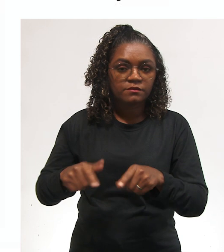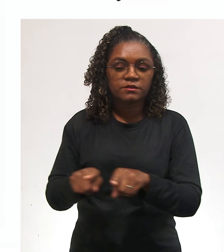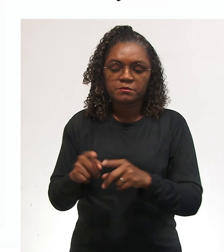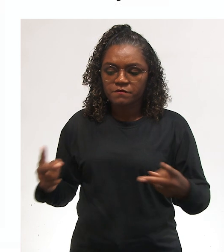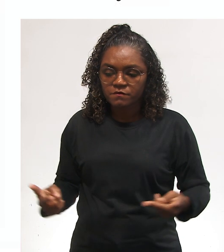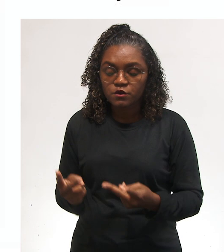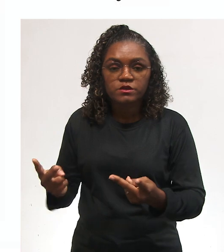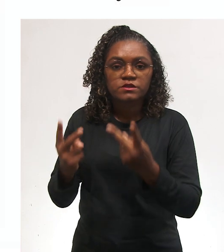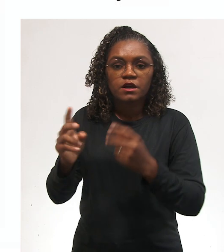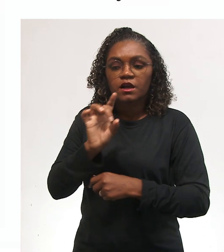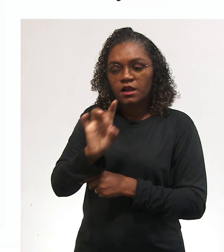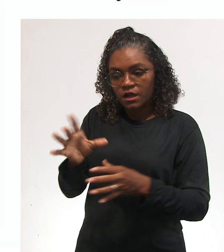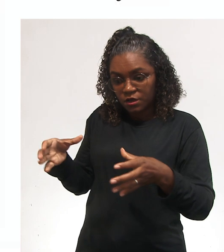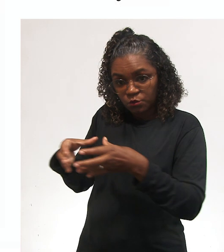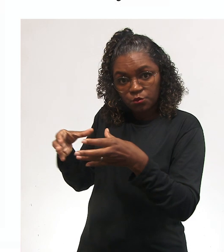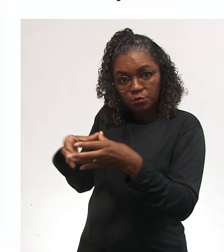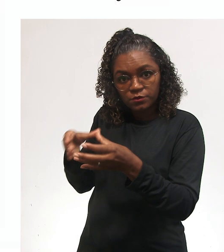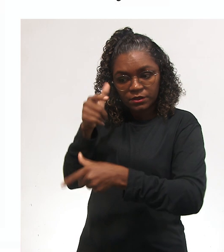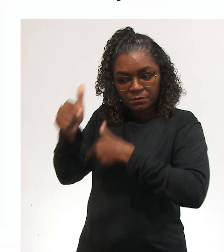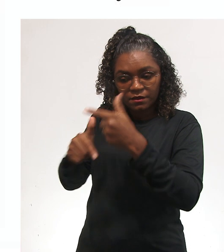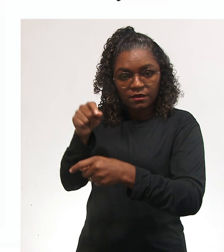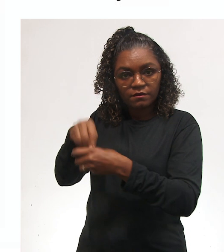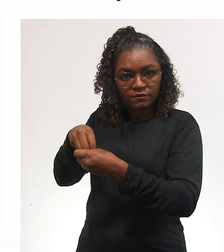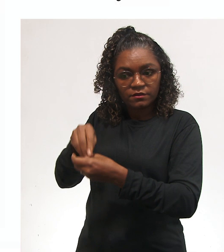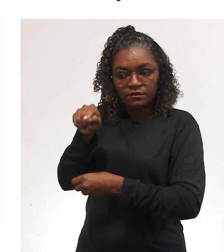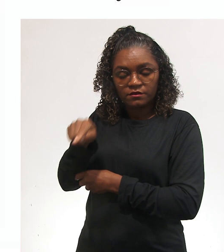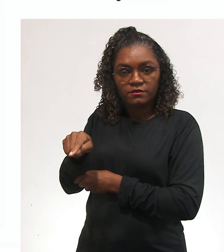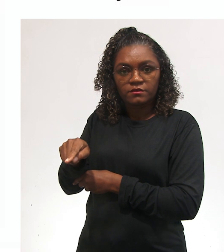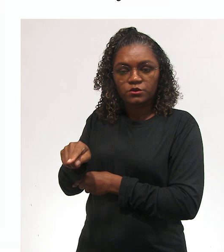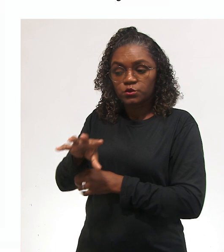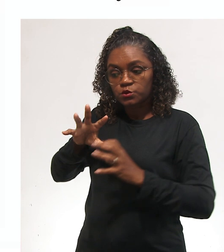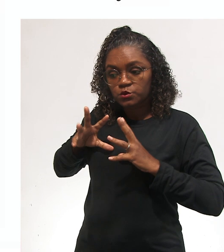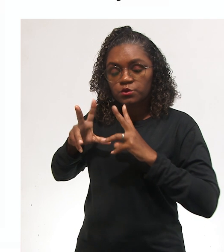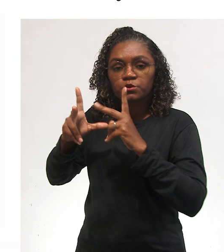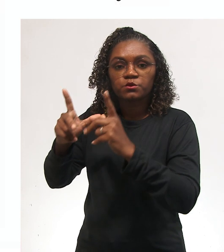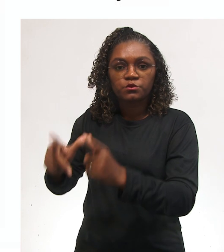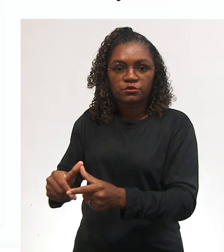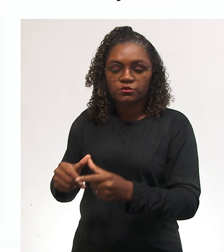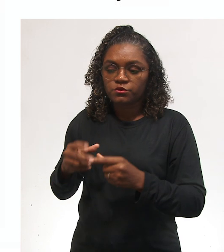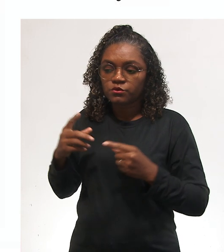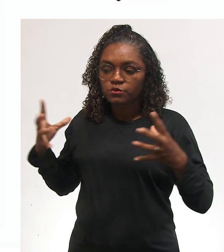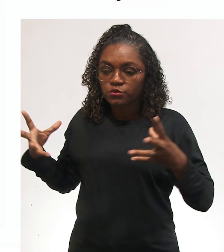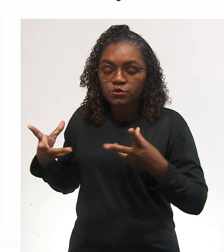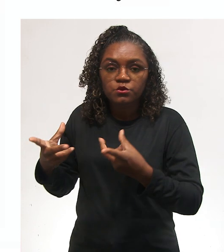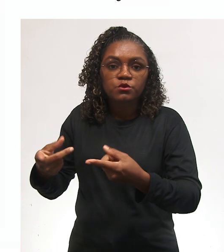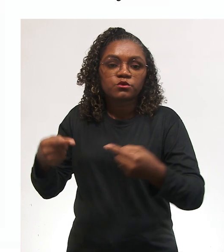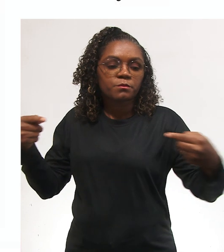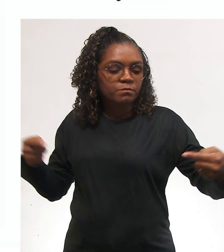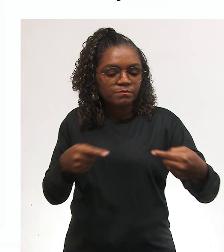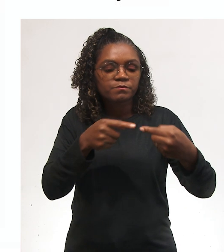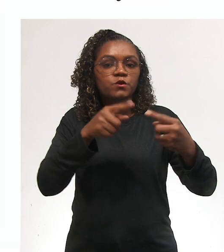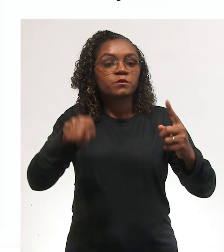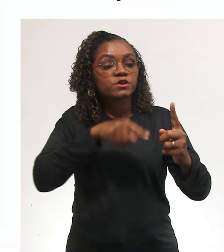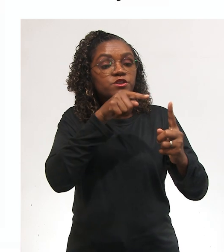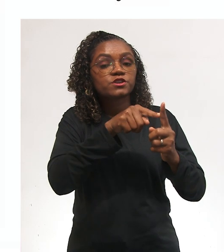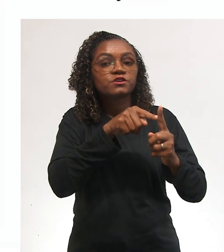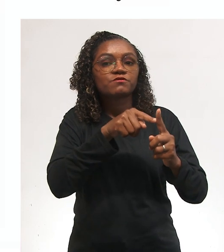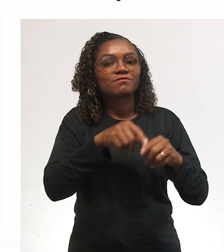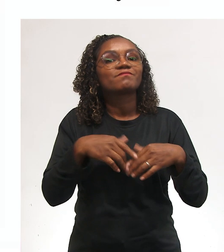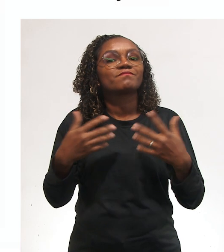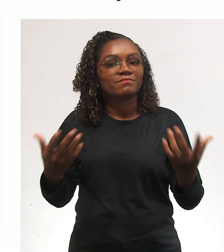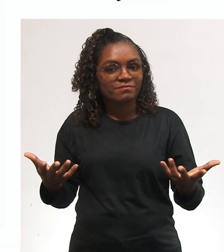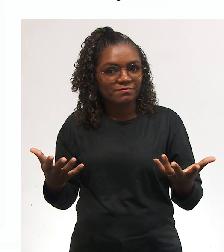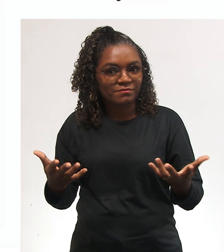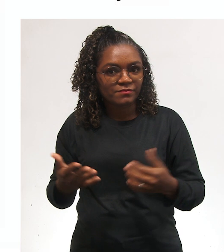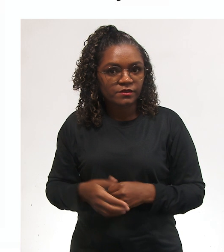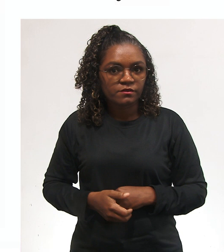e valorizar o esforço da equipe, todos envolvidos em prol do mesmo objetivo. Então, como